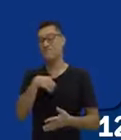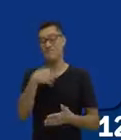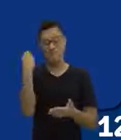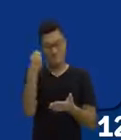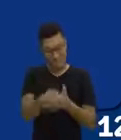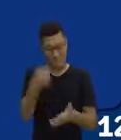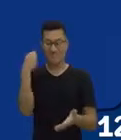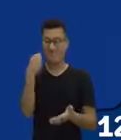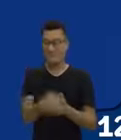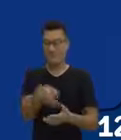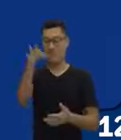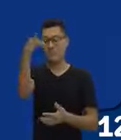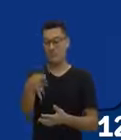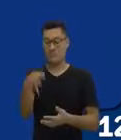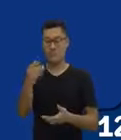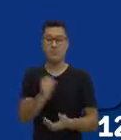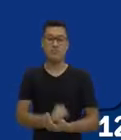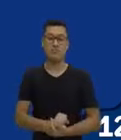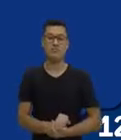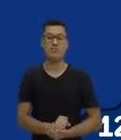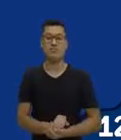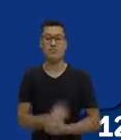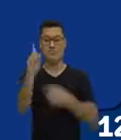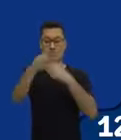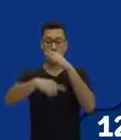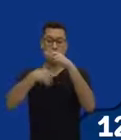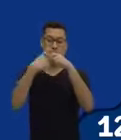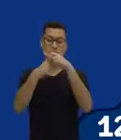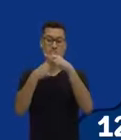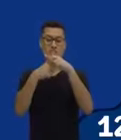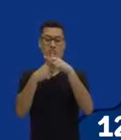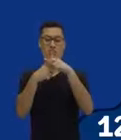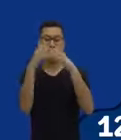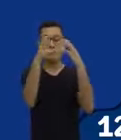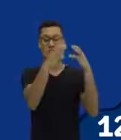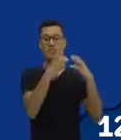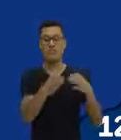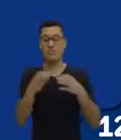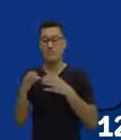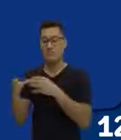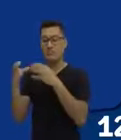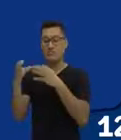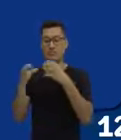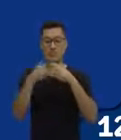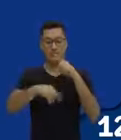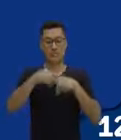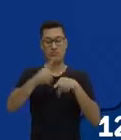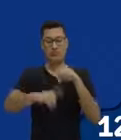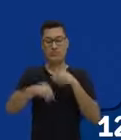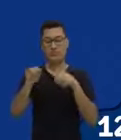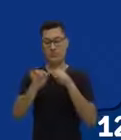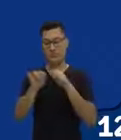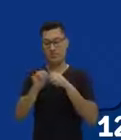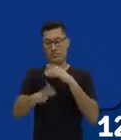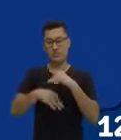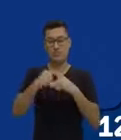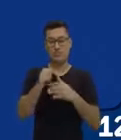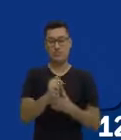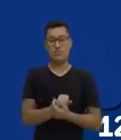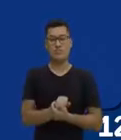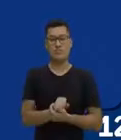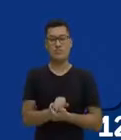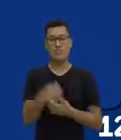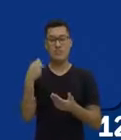mês, correto? Correto. Além disso, por cada peça que ele produz, gasta uma média de